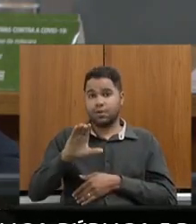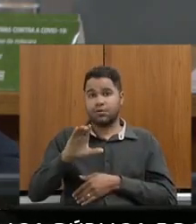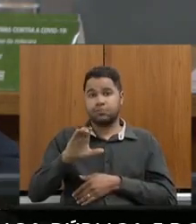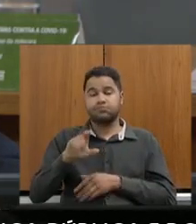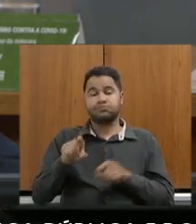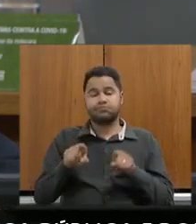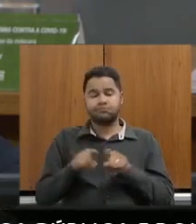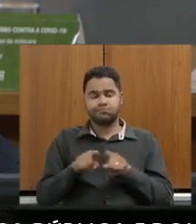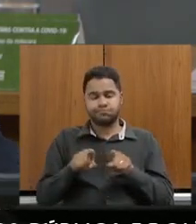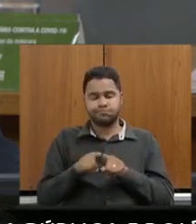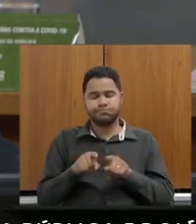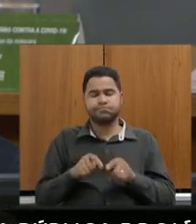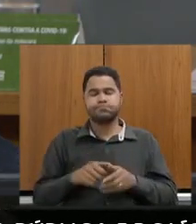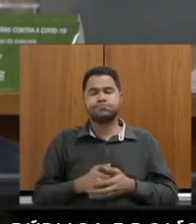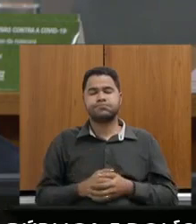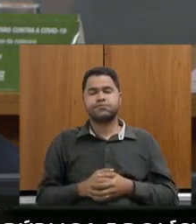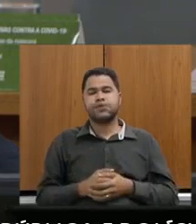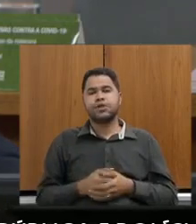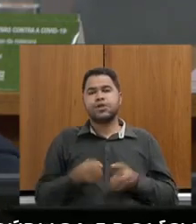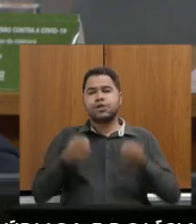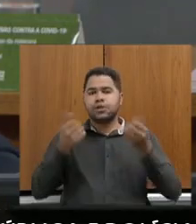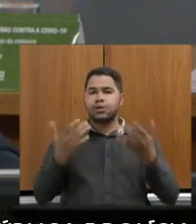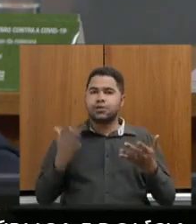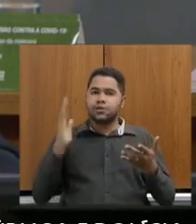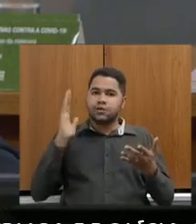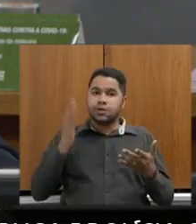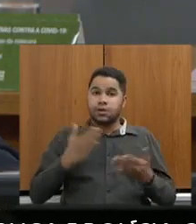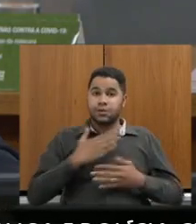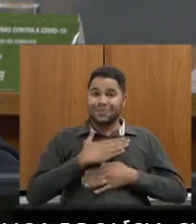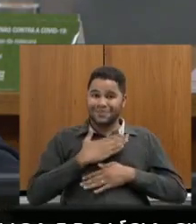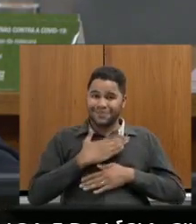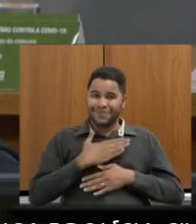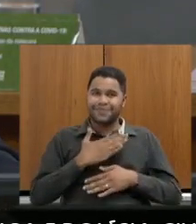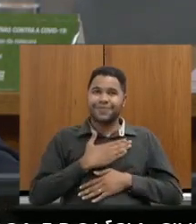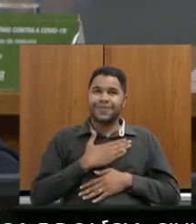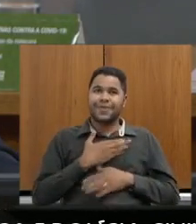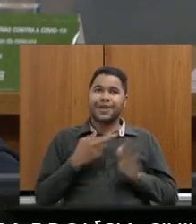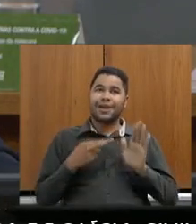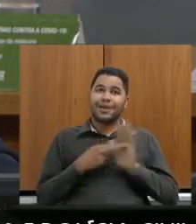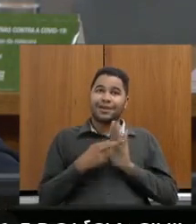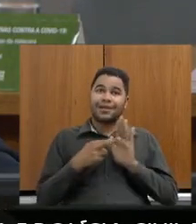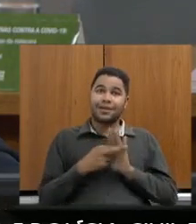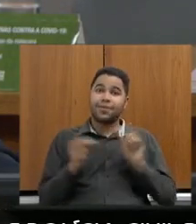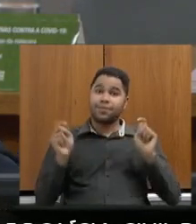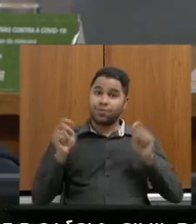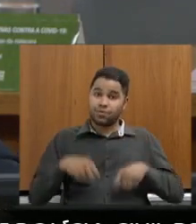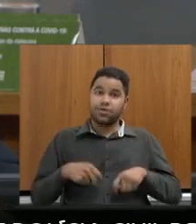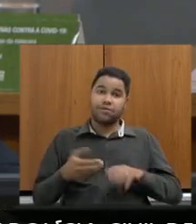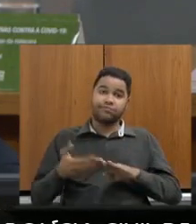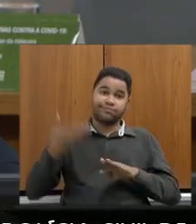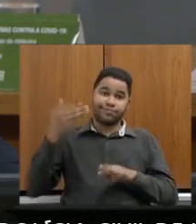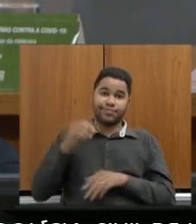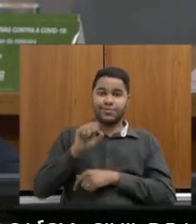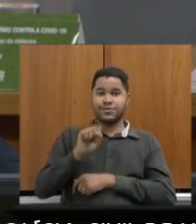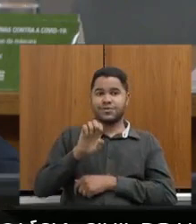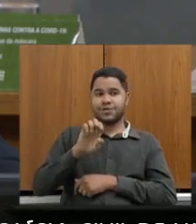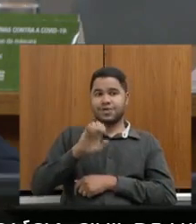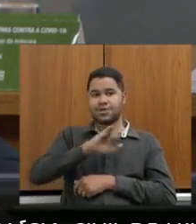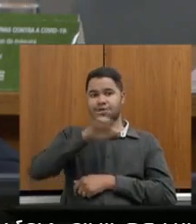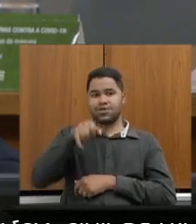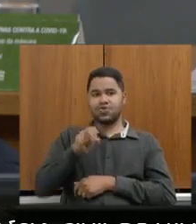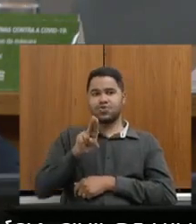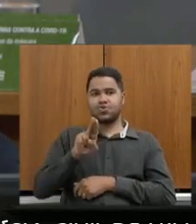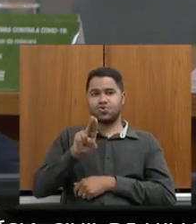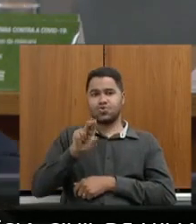inclusive e é falando diretamente a mim Deputado com relação a resolução que era possível ser feita para ser justo com